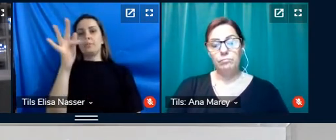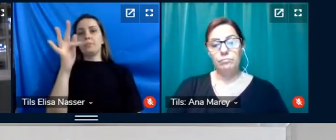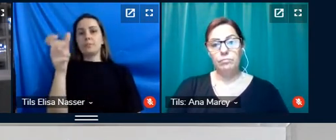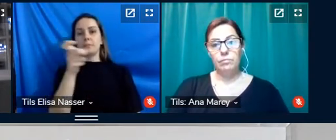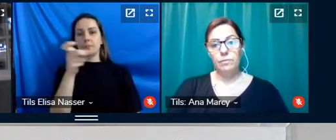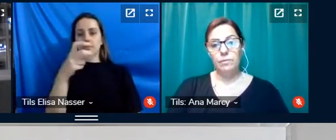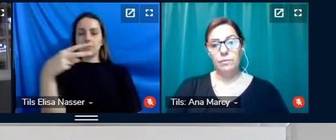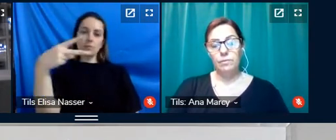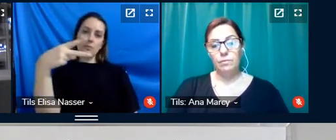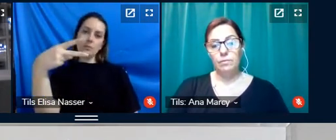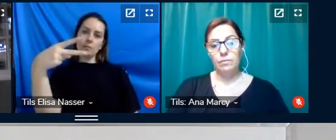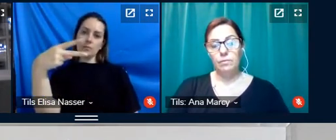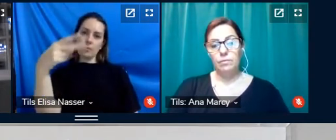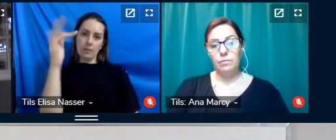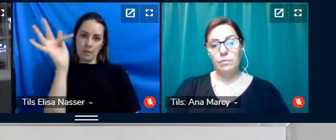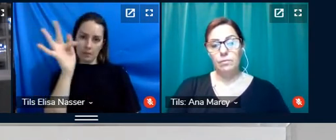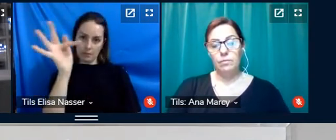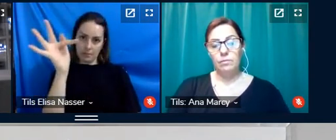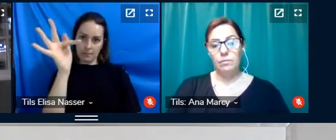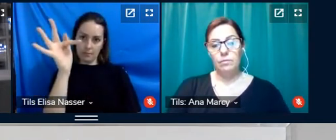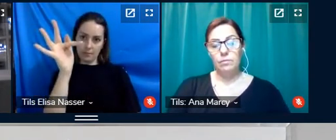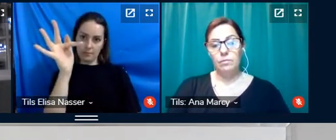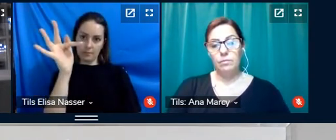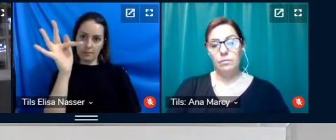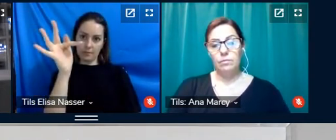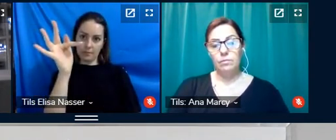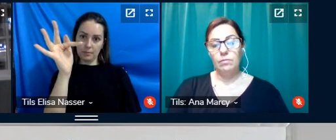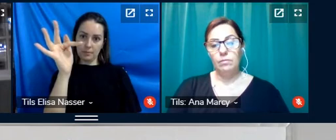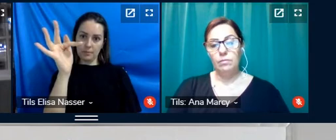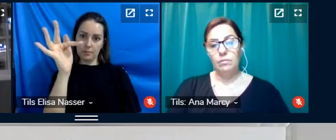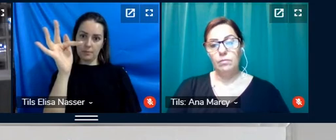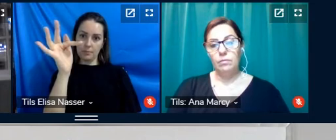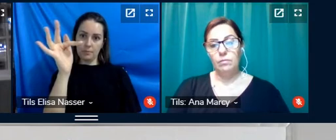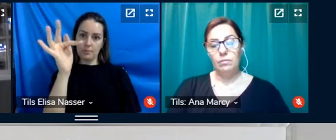é igual a F cosseno alfa.